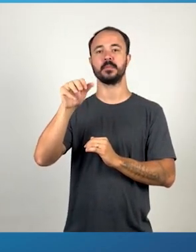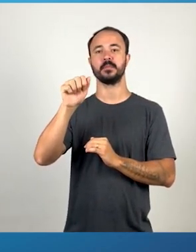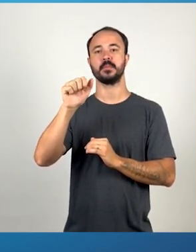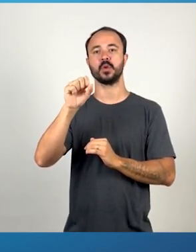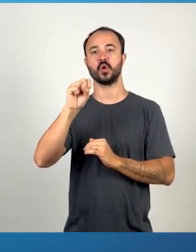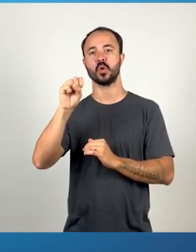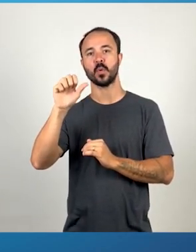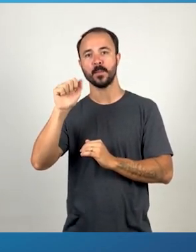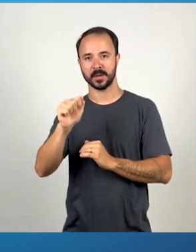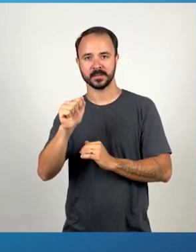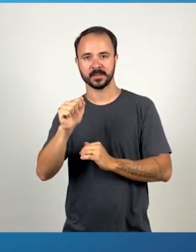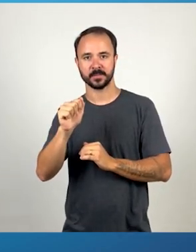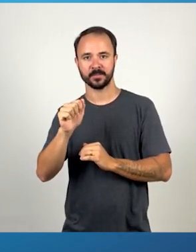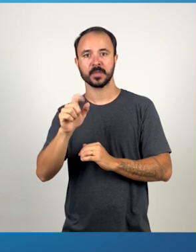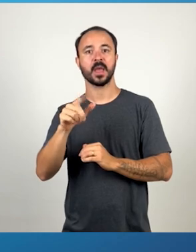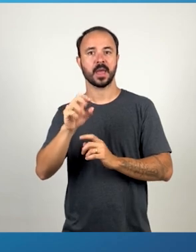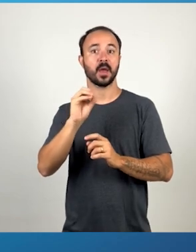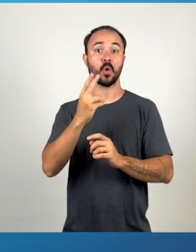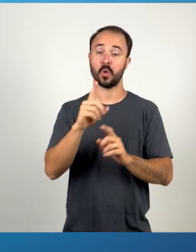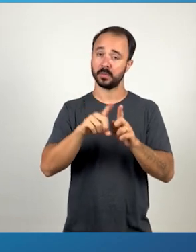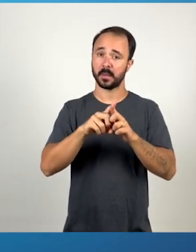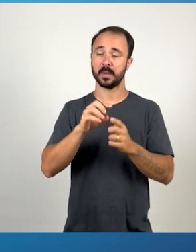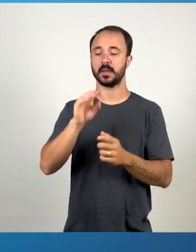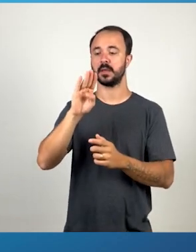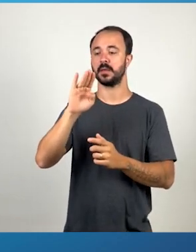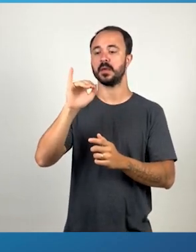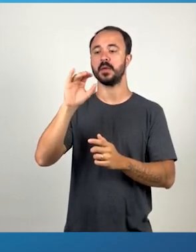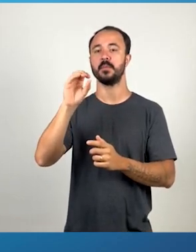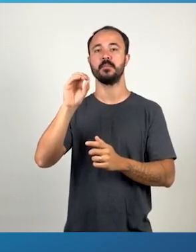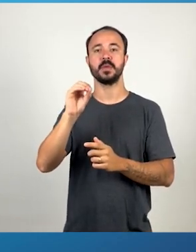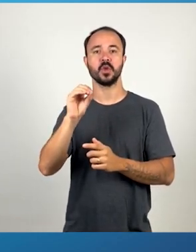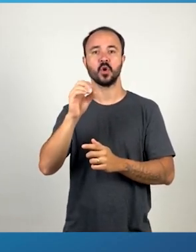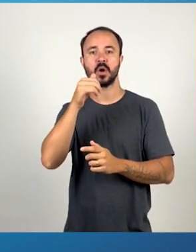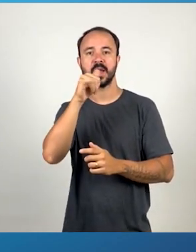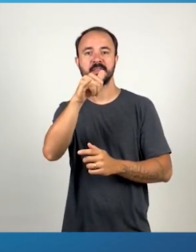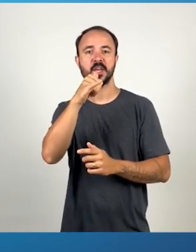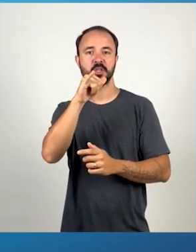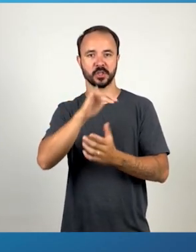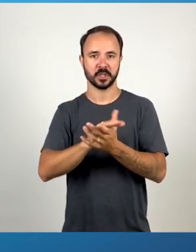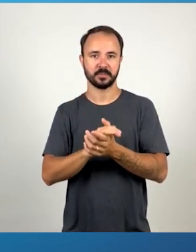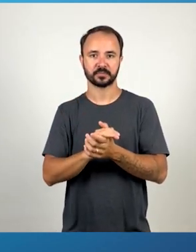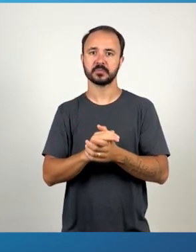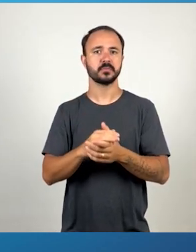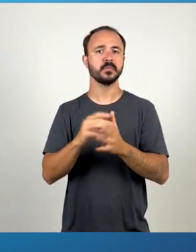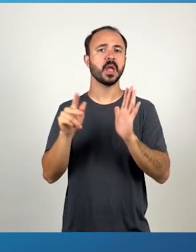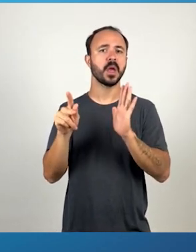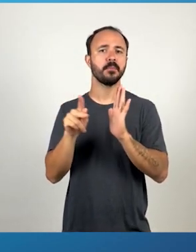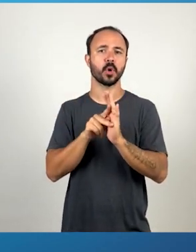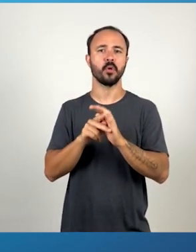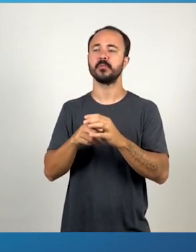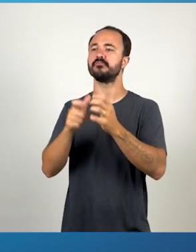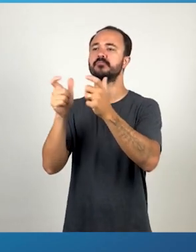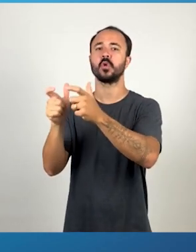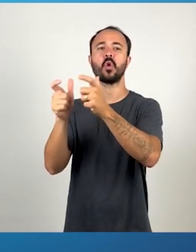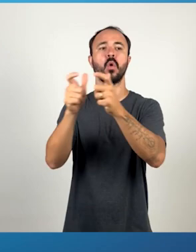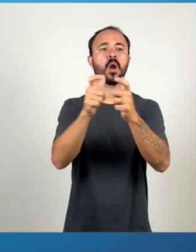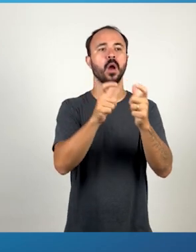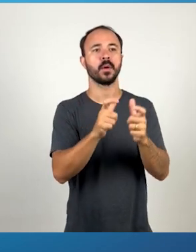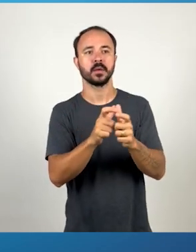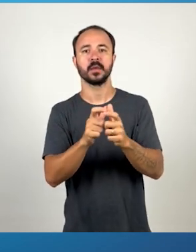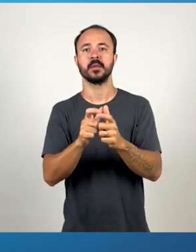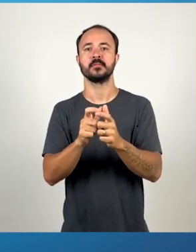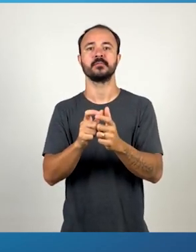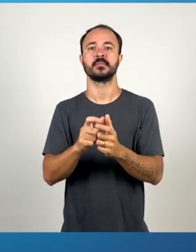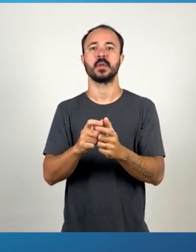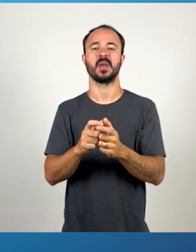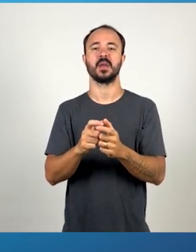de bioenergia, provém de material orgânico, qualquer tipo de vegetação, do lixo orgânico, dos